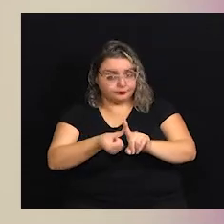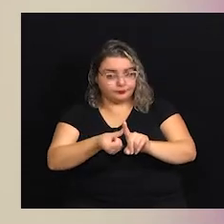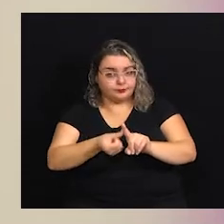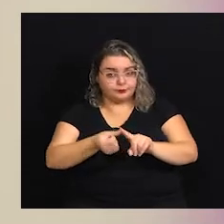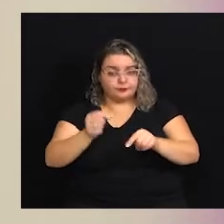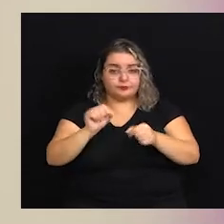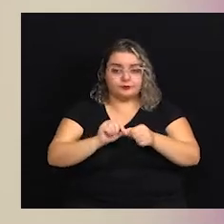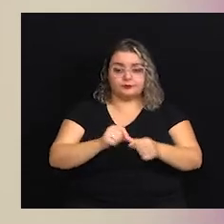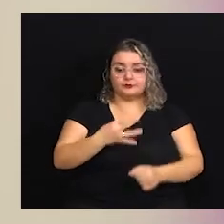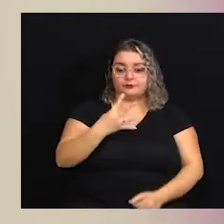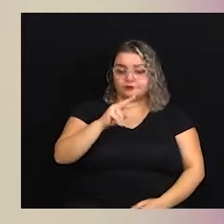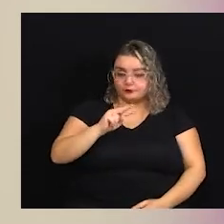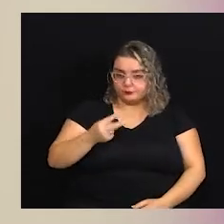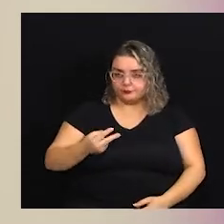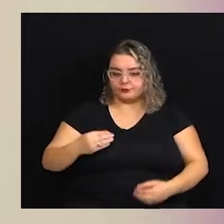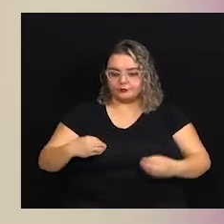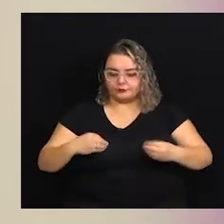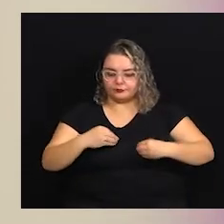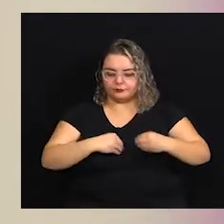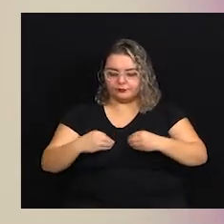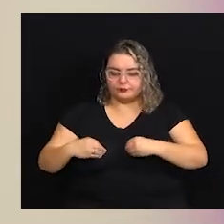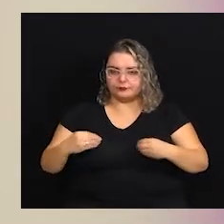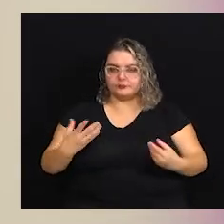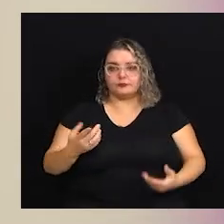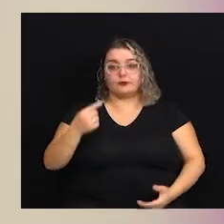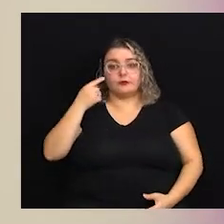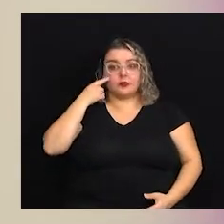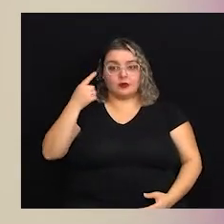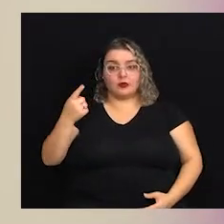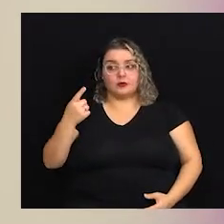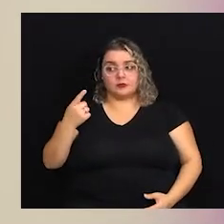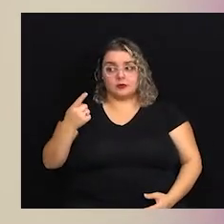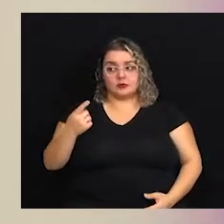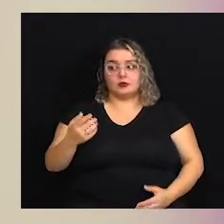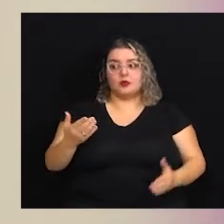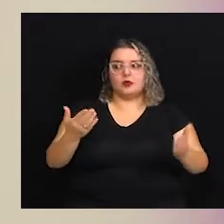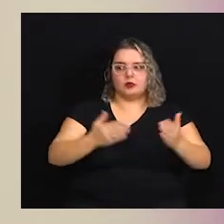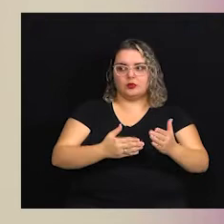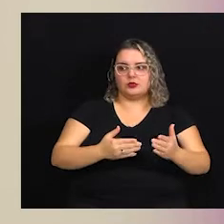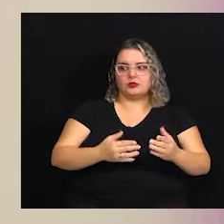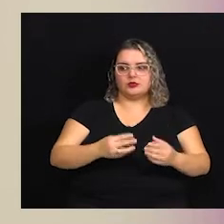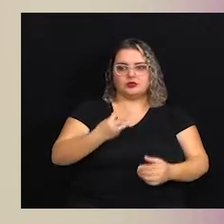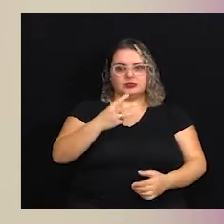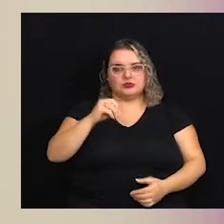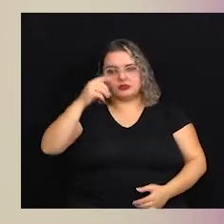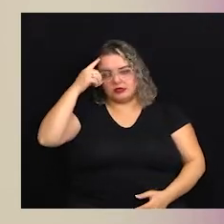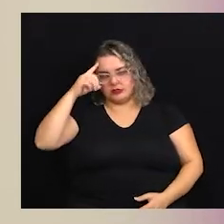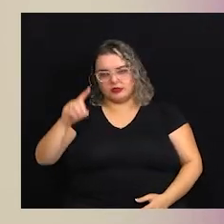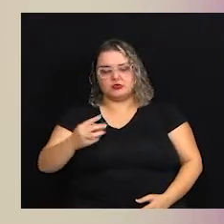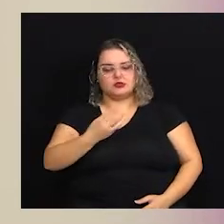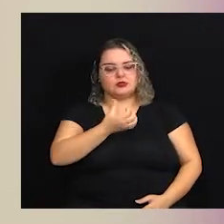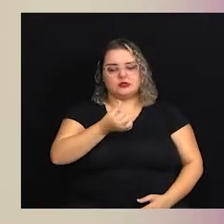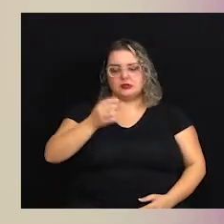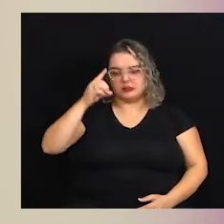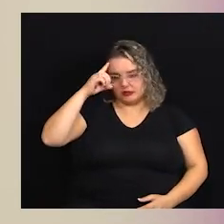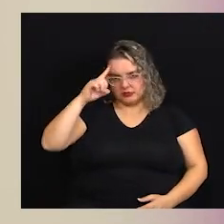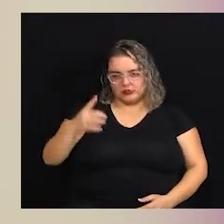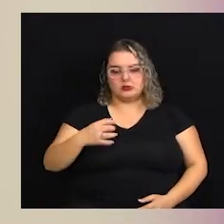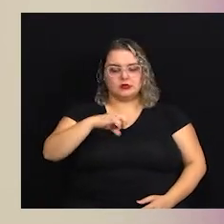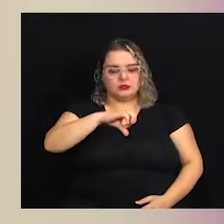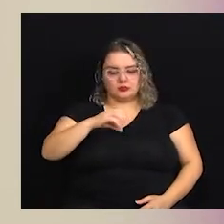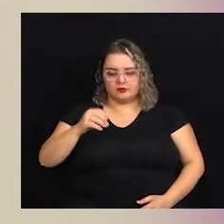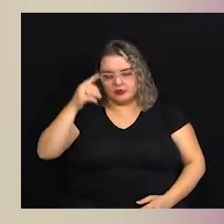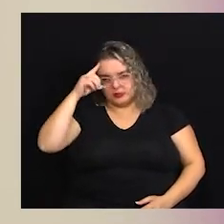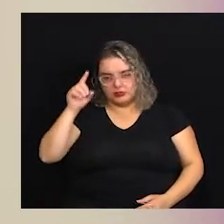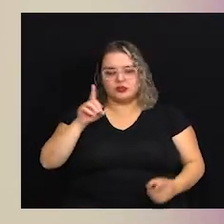primeiros 6 meses eu faço 4 avaliações. Ou seja, imagina que você vai marcar, eu vejo hoje, daqui a 30 dias, daqui a